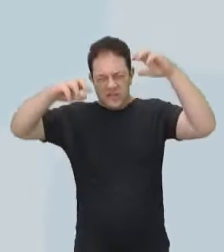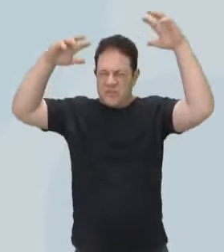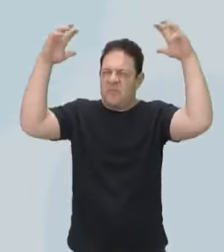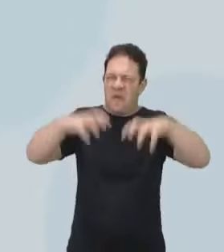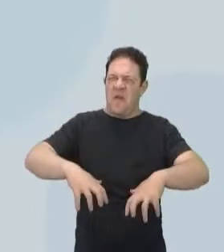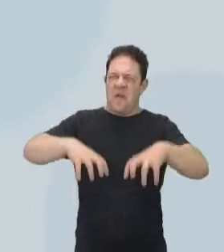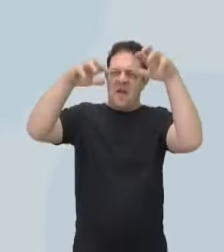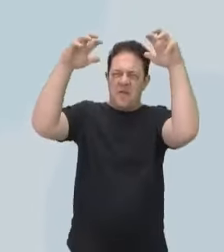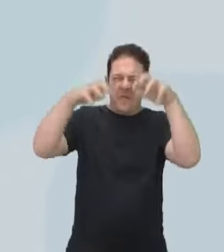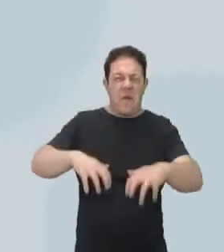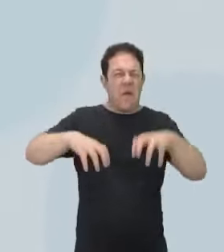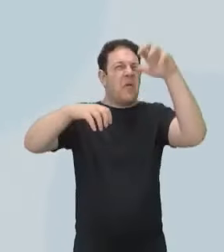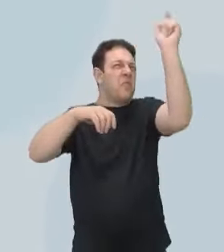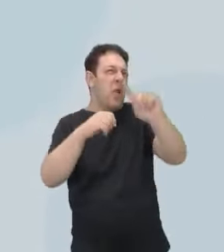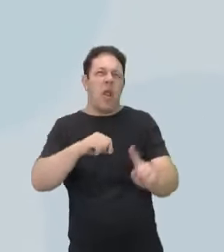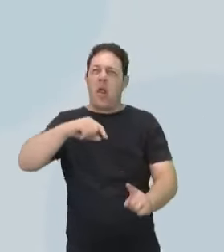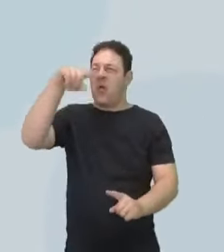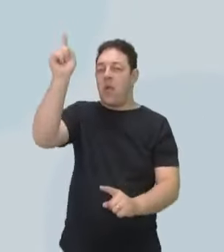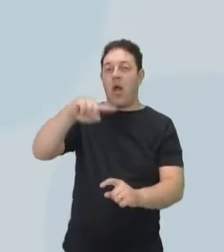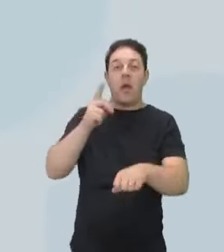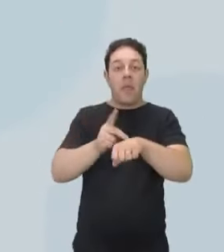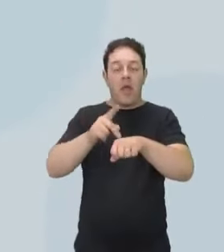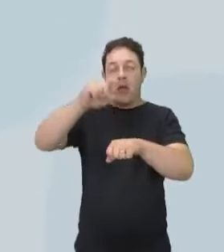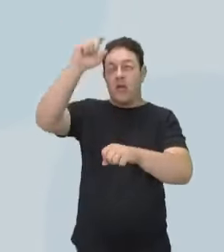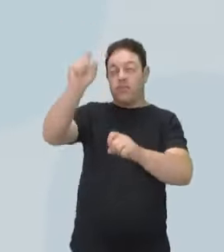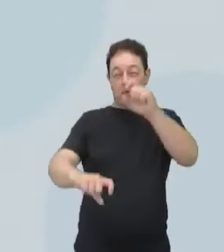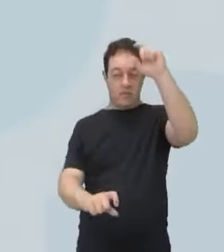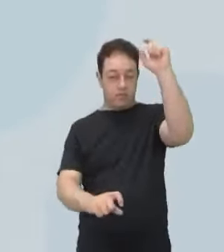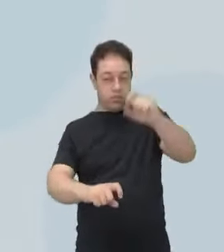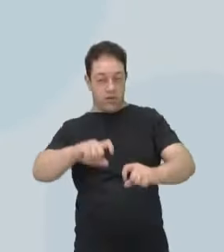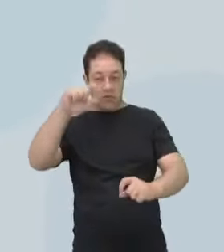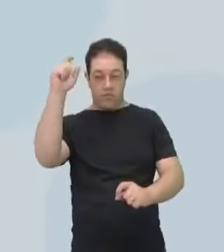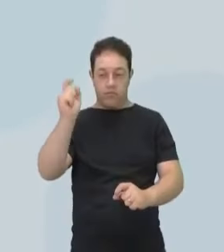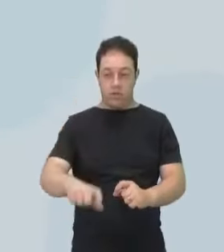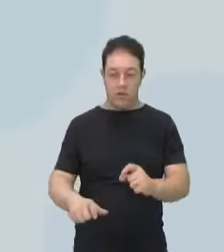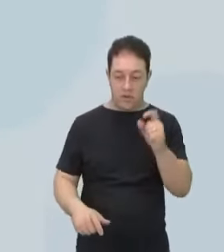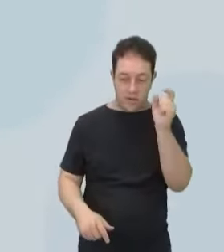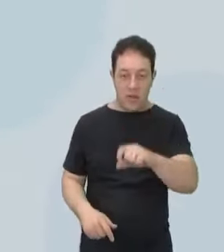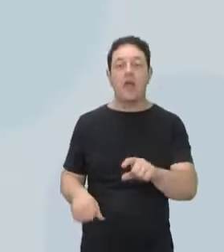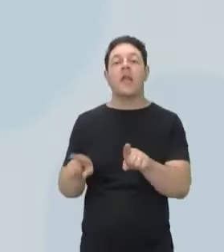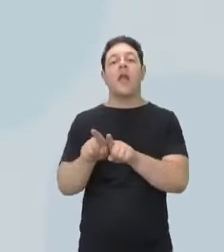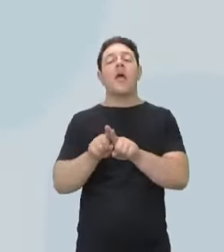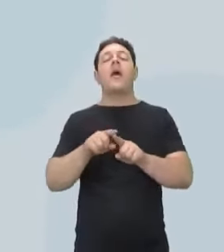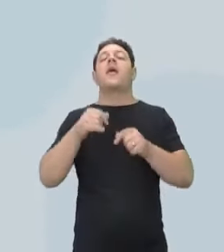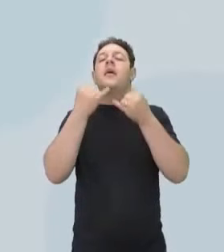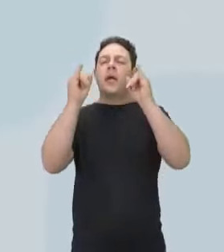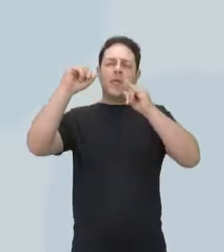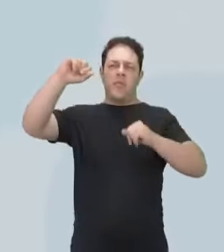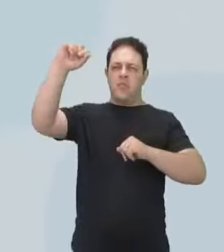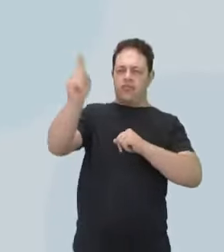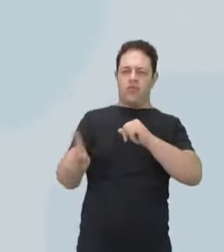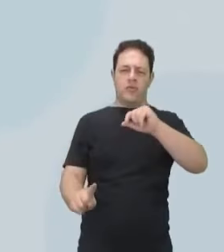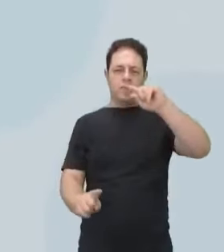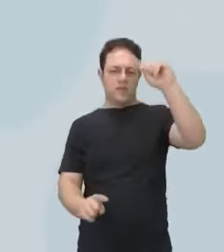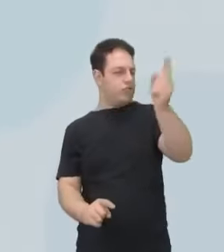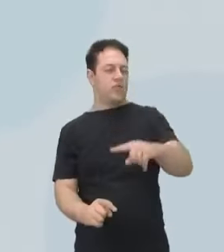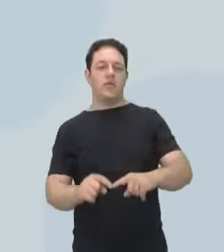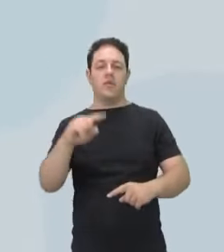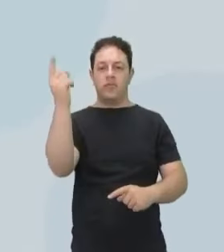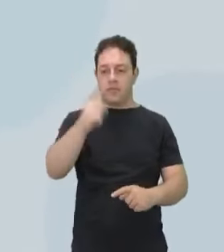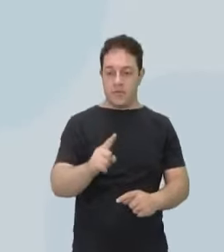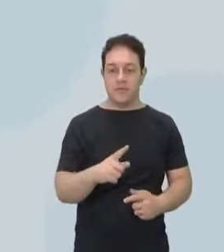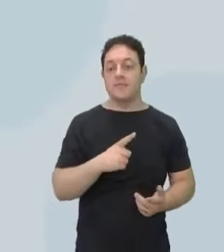grande tempestade, chuvas de granizo. Né? Tenho as descargas elétricas associadas a todos esses